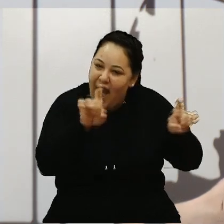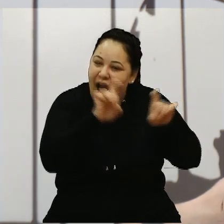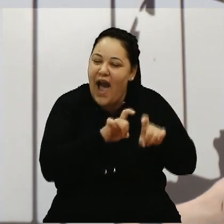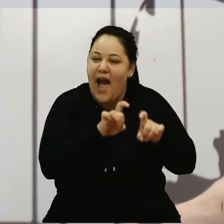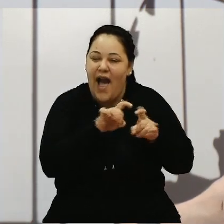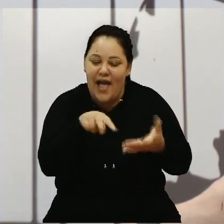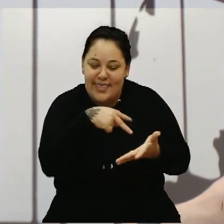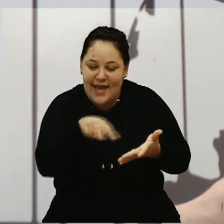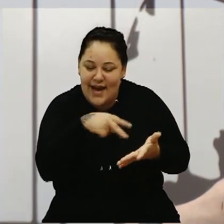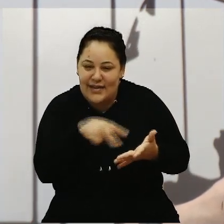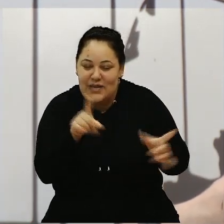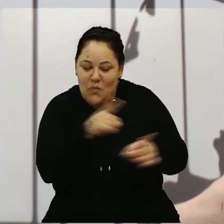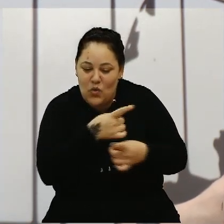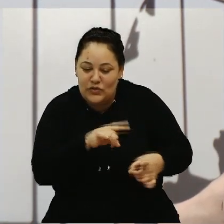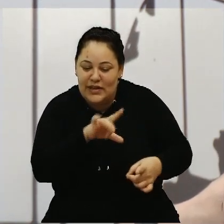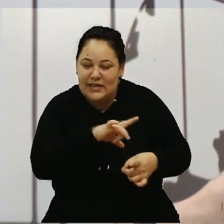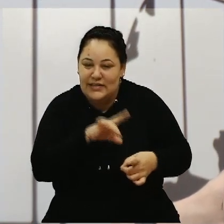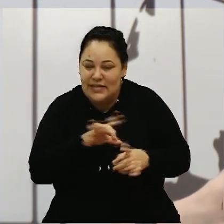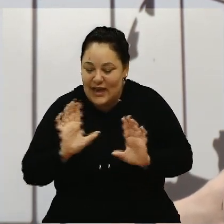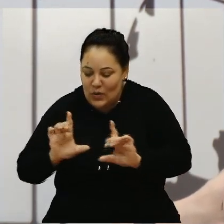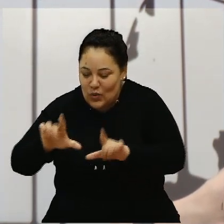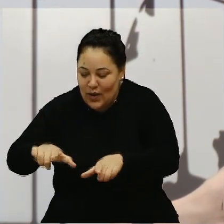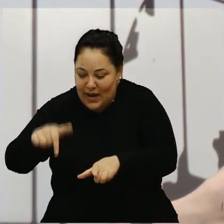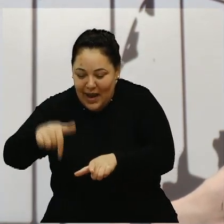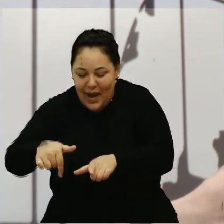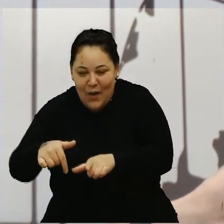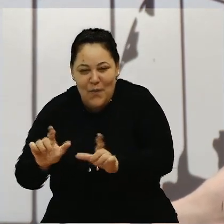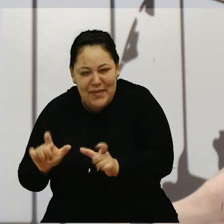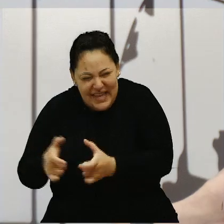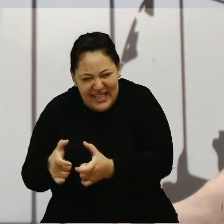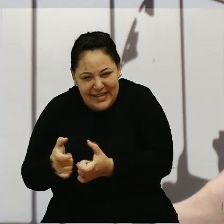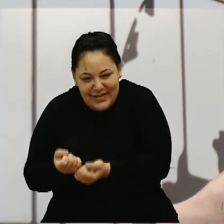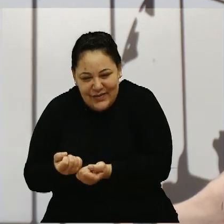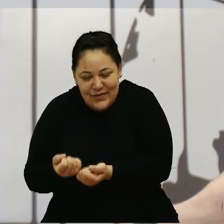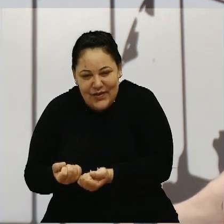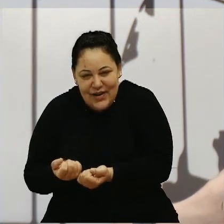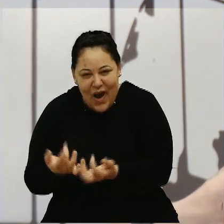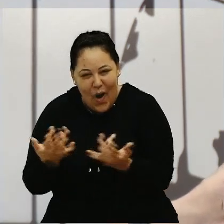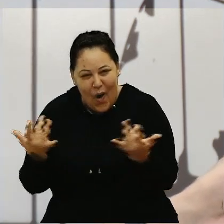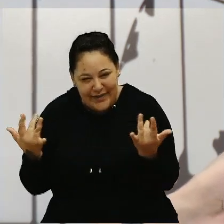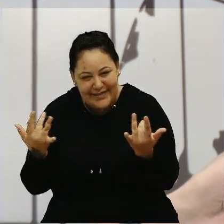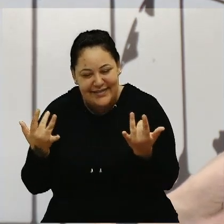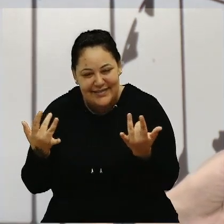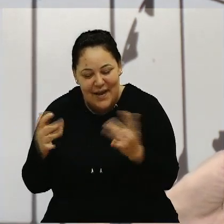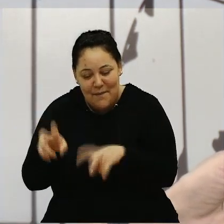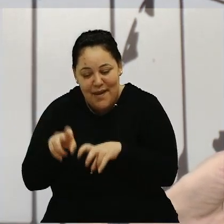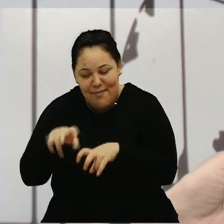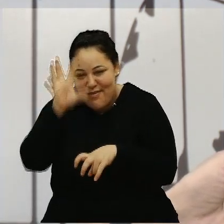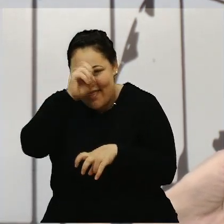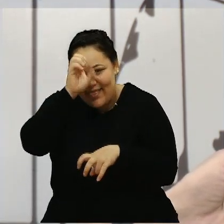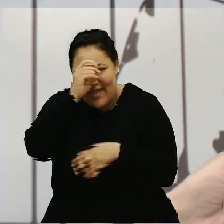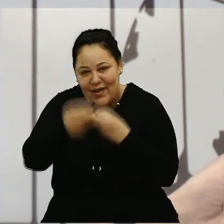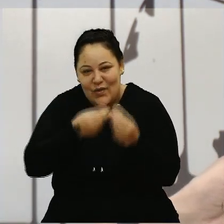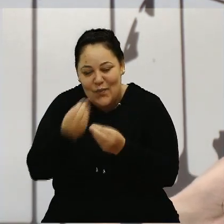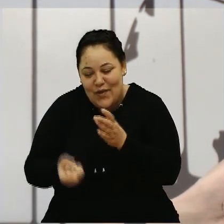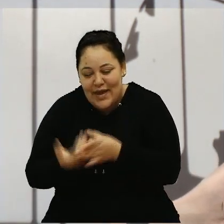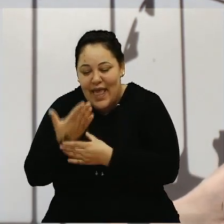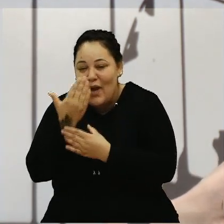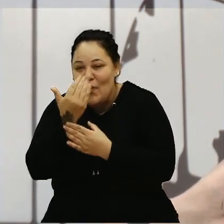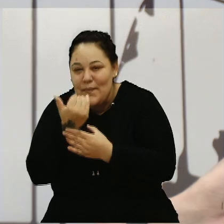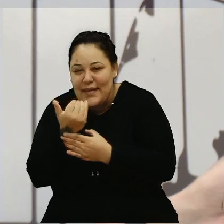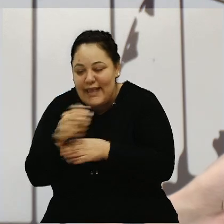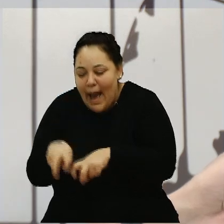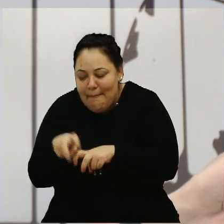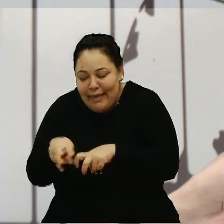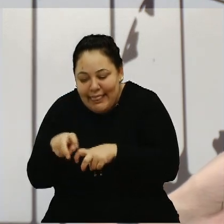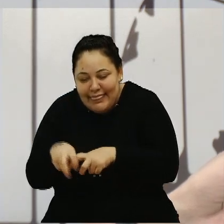eles têm lá uma mini horta, uma estufa, algo fantástico, onde ensina eles a como produzir, a plantar, né,